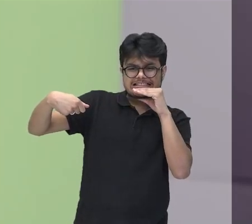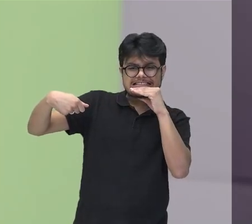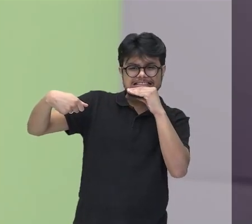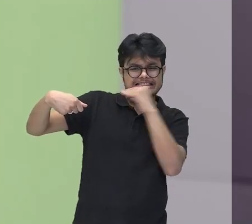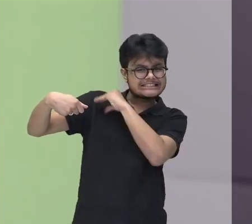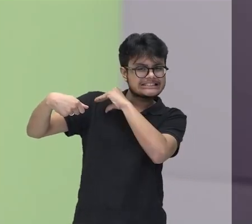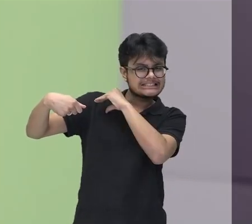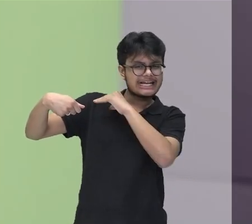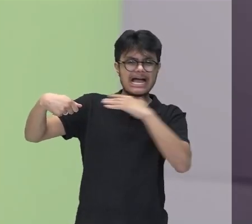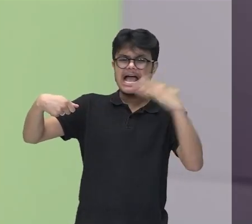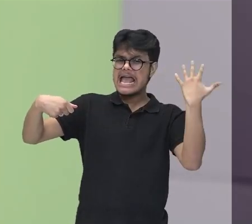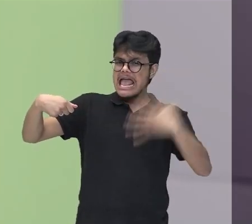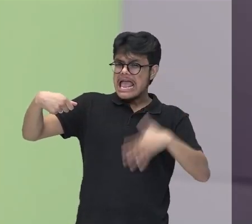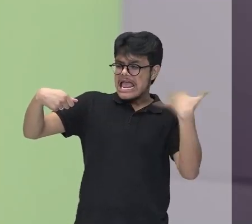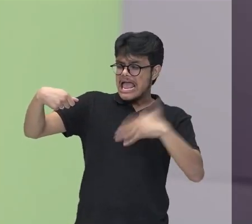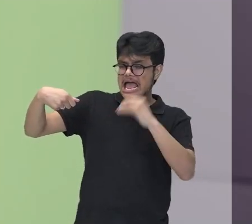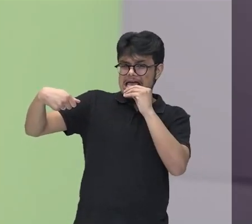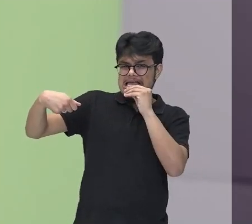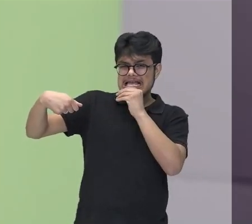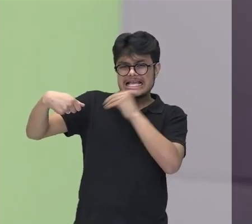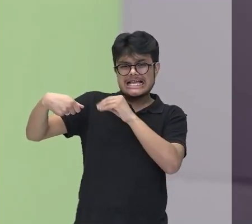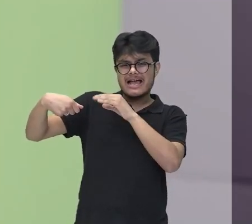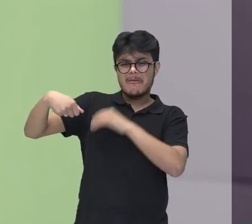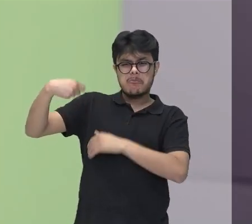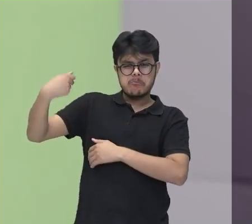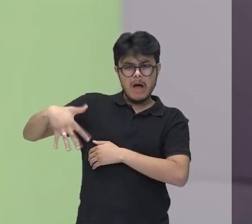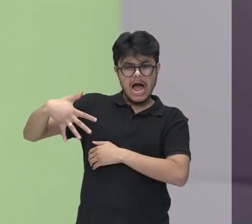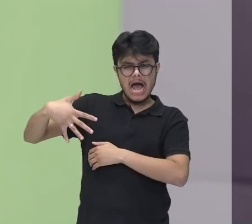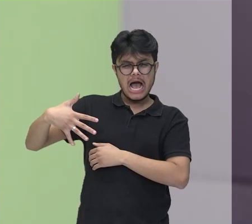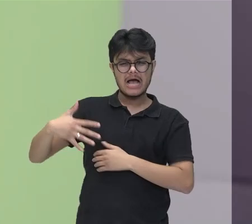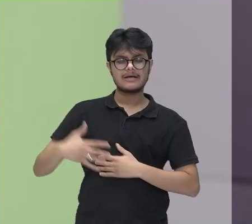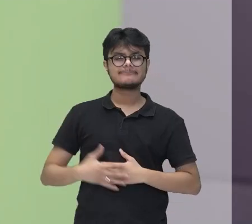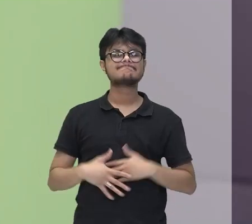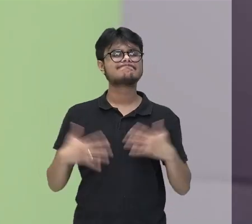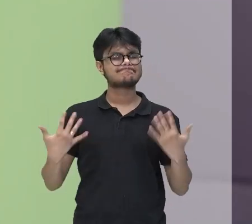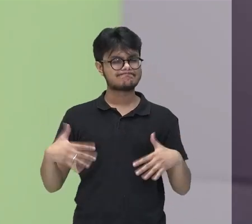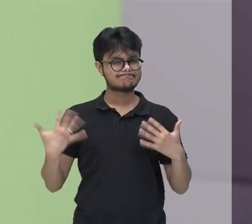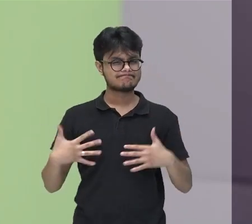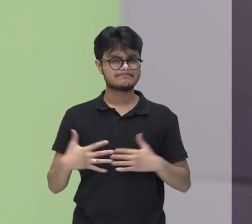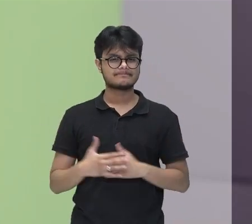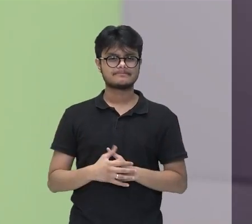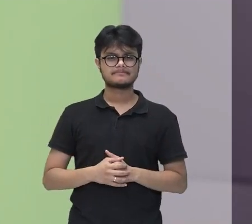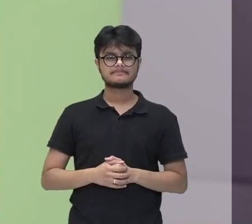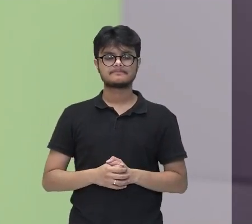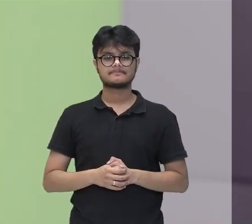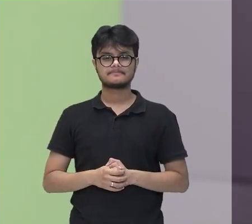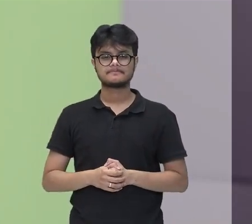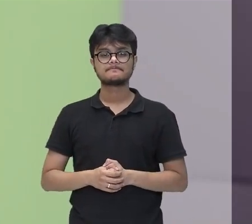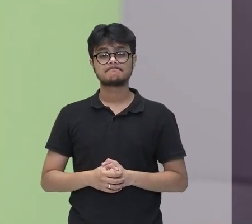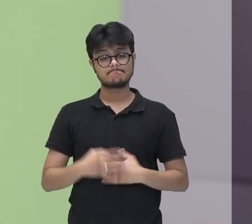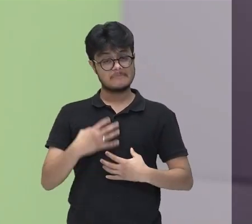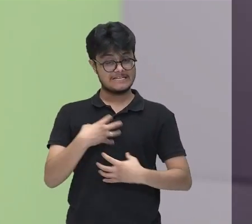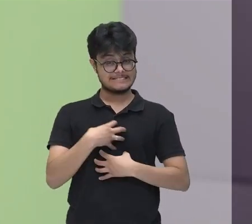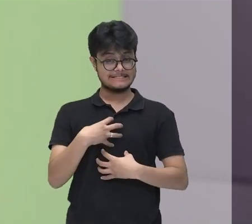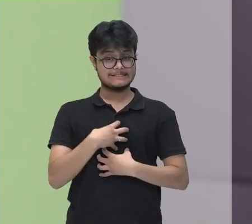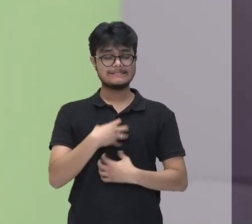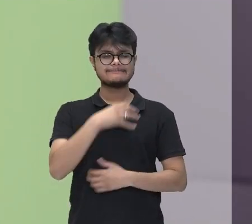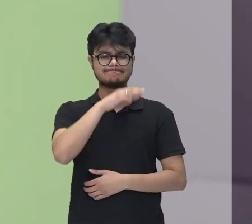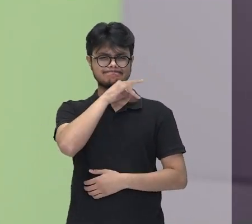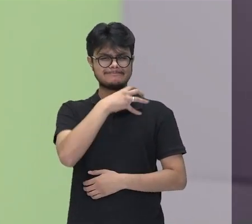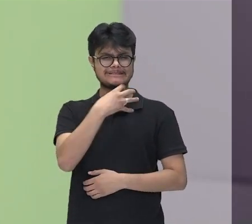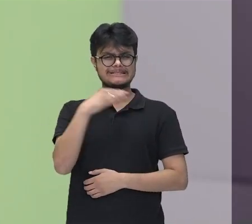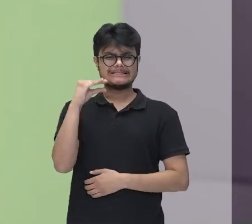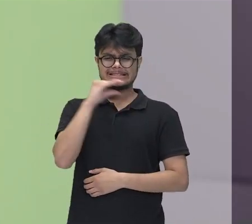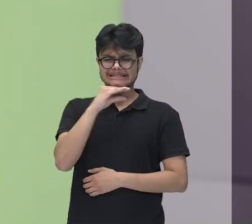um metal, em contato com aquela comida ali gostosa que você está preparando, que está